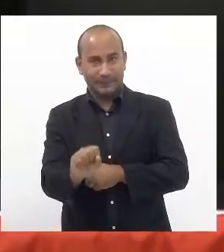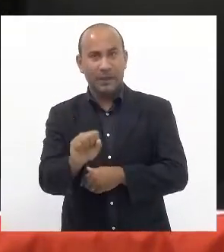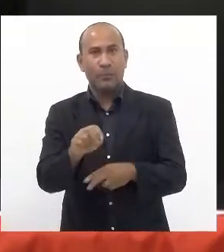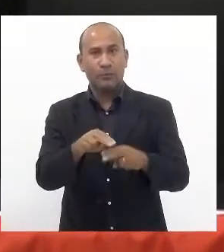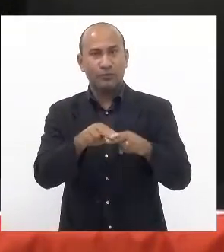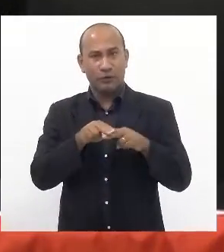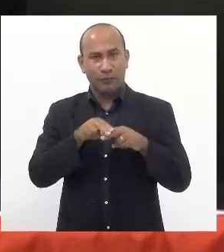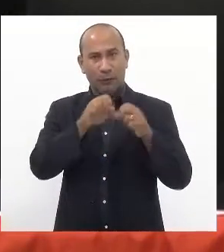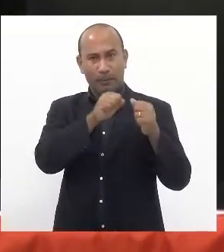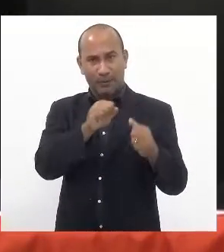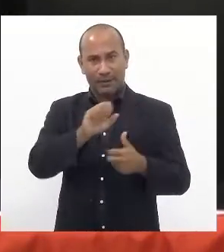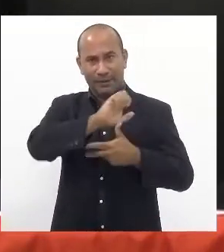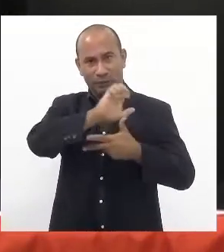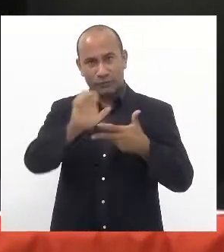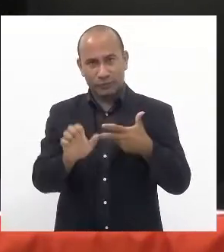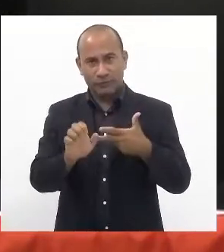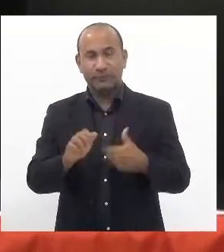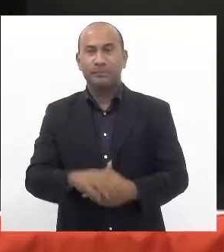Poder Executivo.